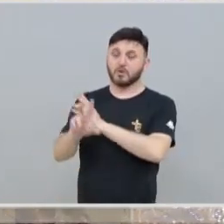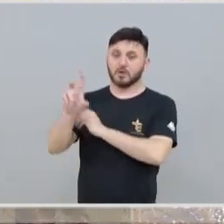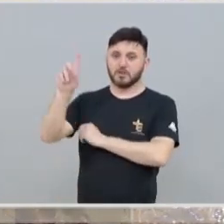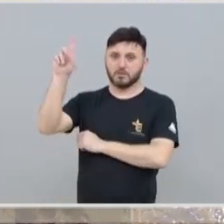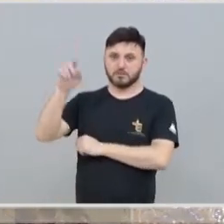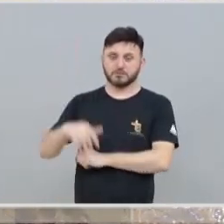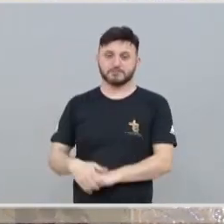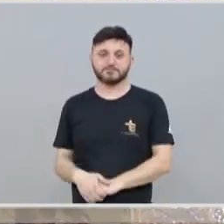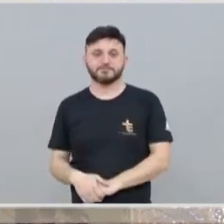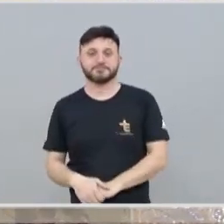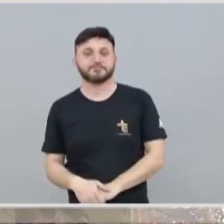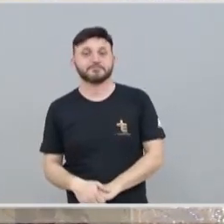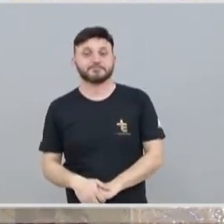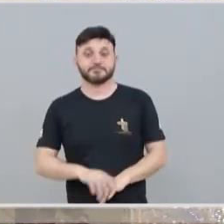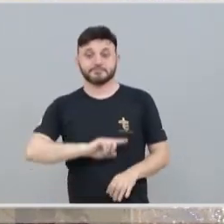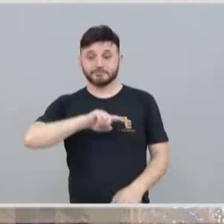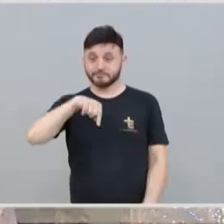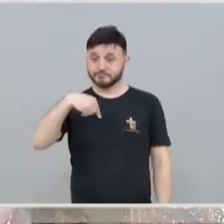terceiro